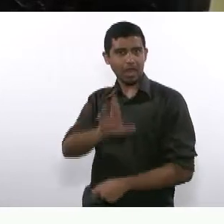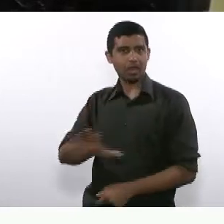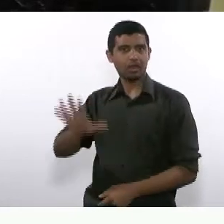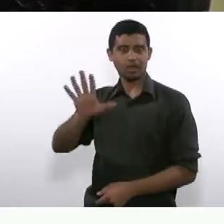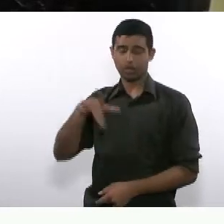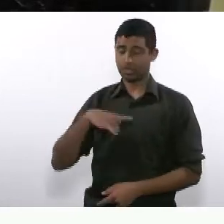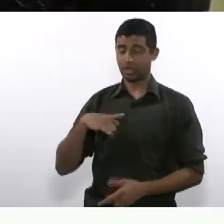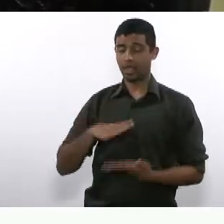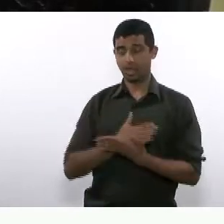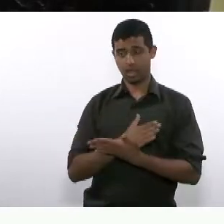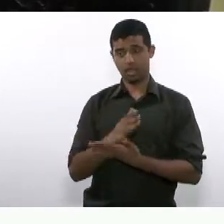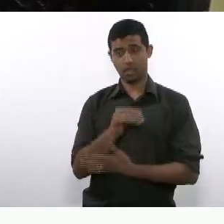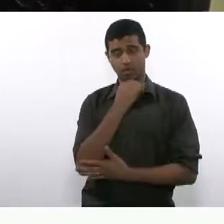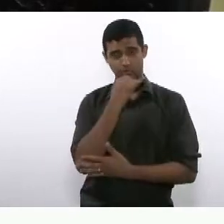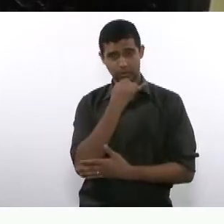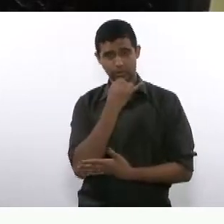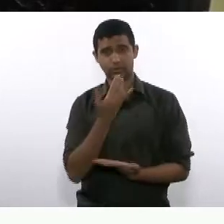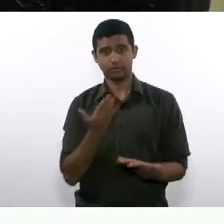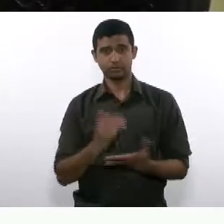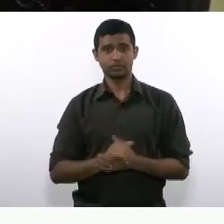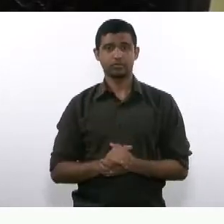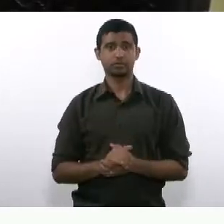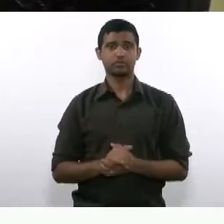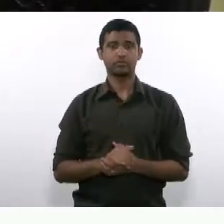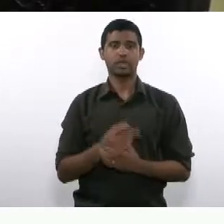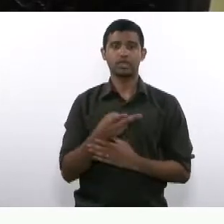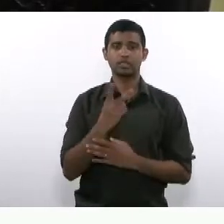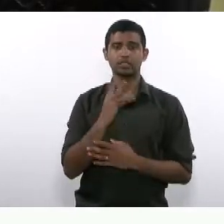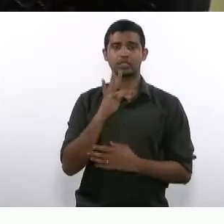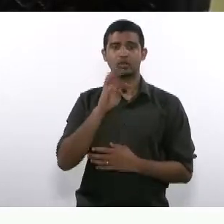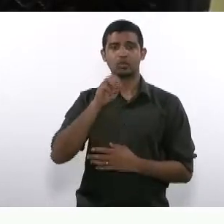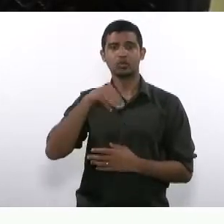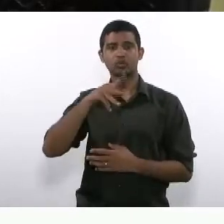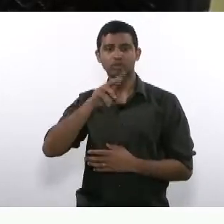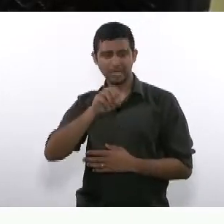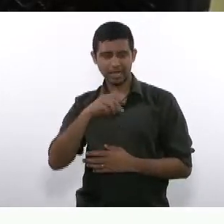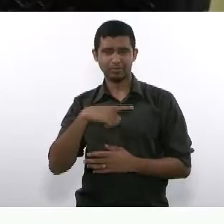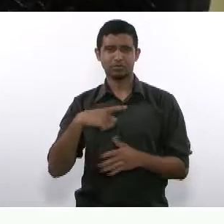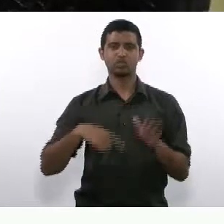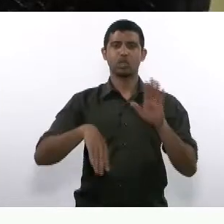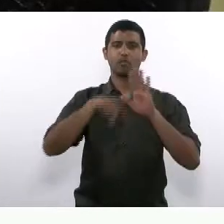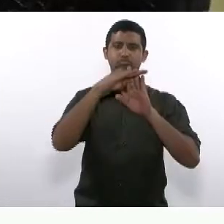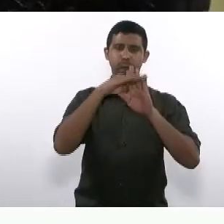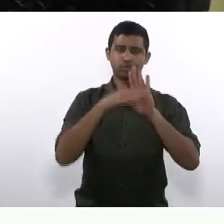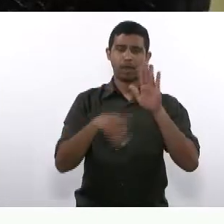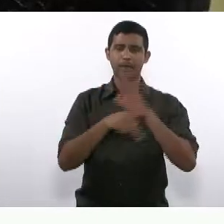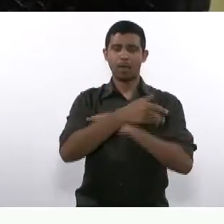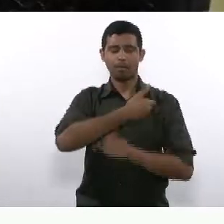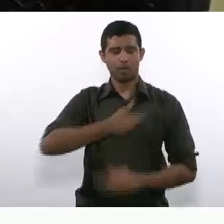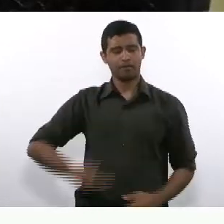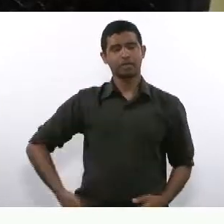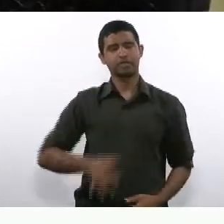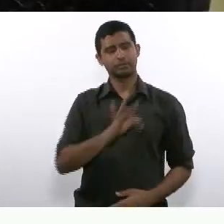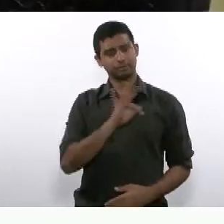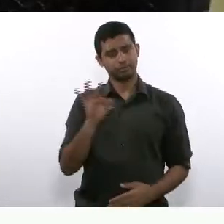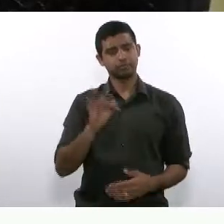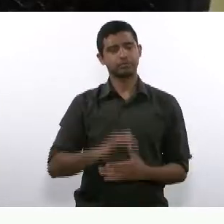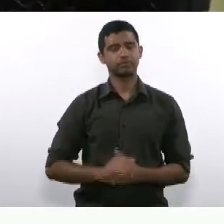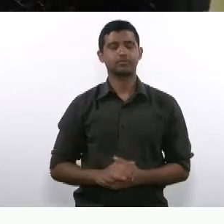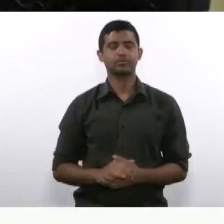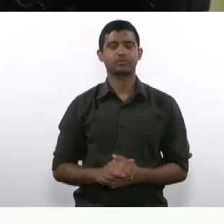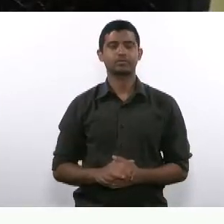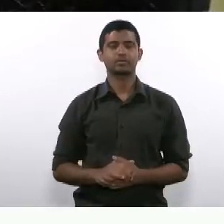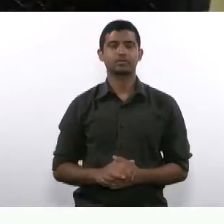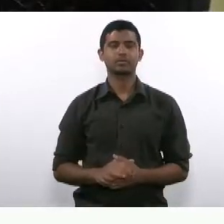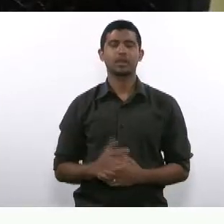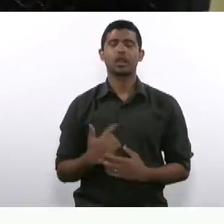alguns exemplos: Suderj Informa, Segundo Tempo, que era um programa do governo federal, mas com aplicação no Estado. Eu